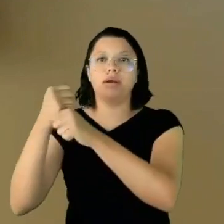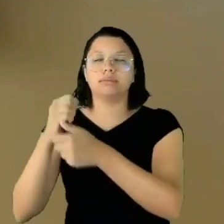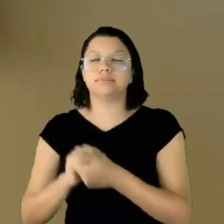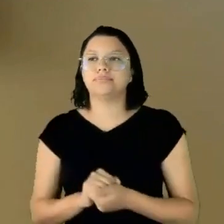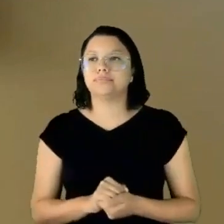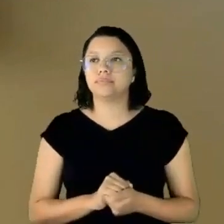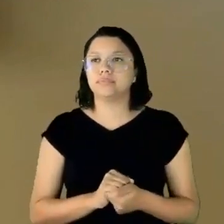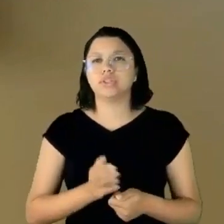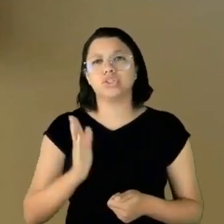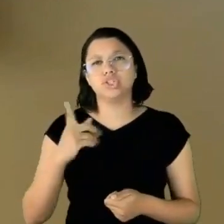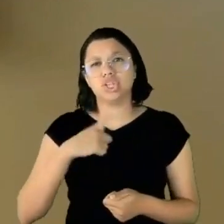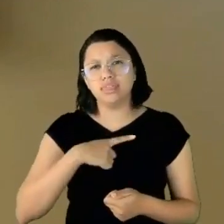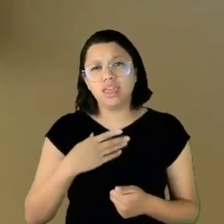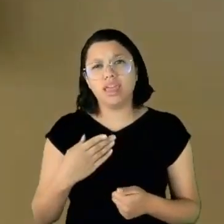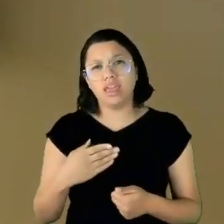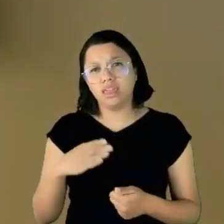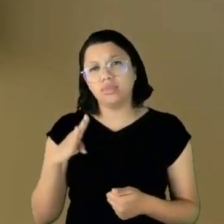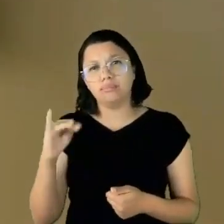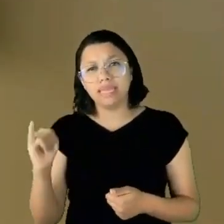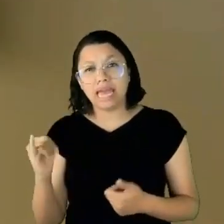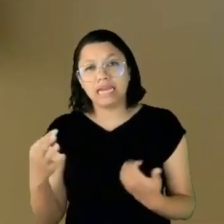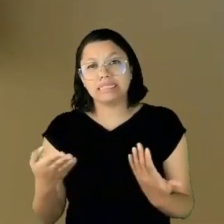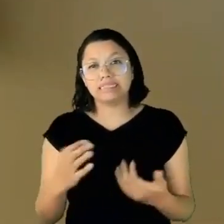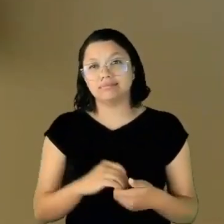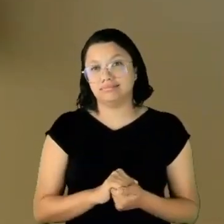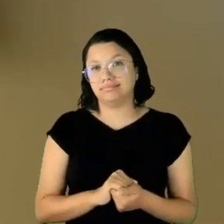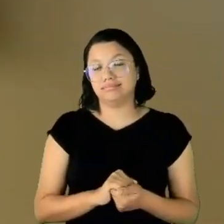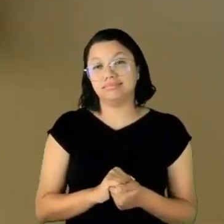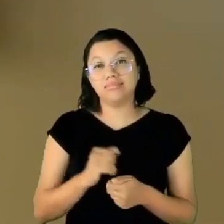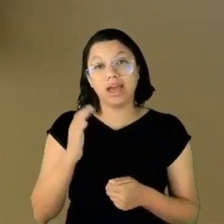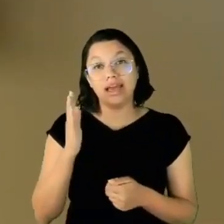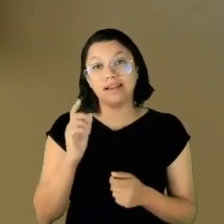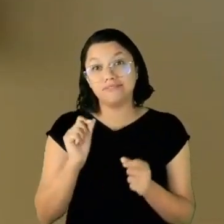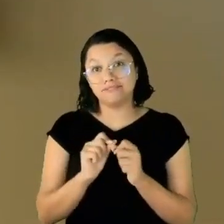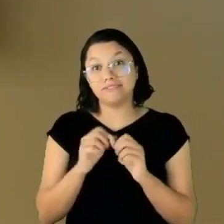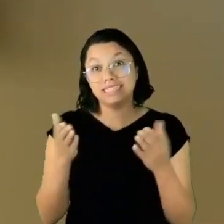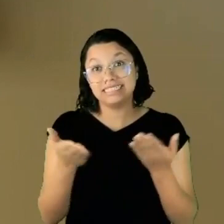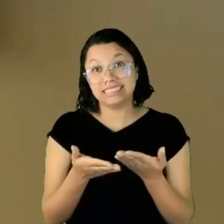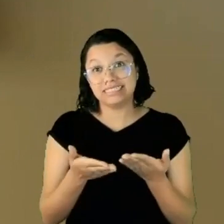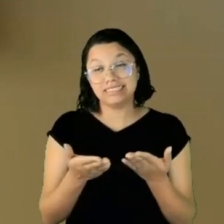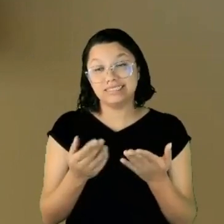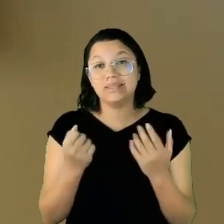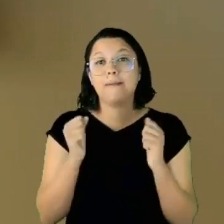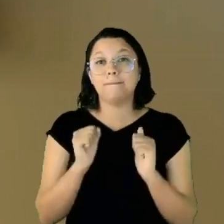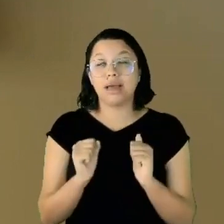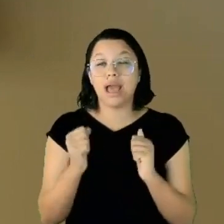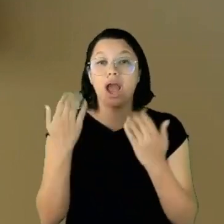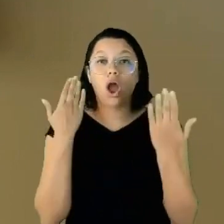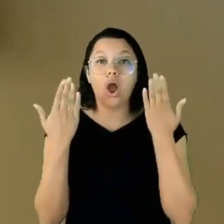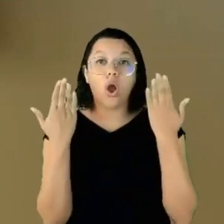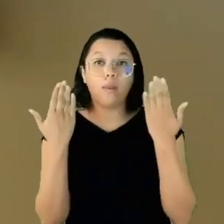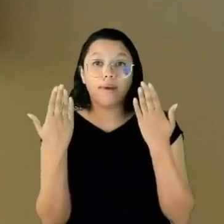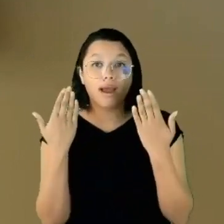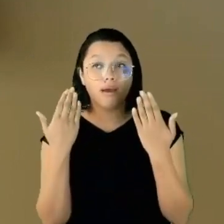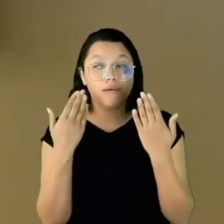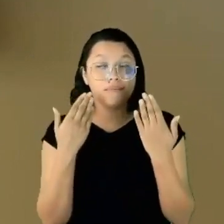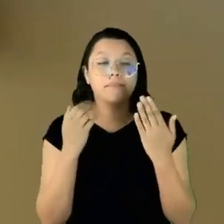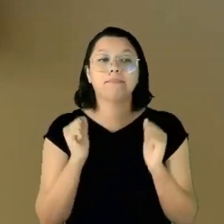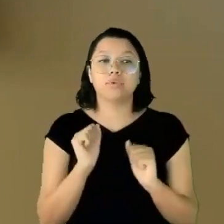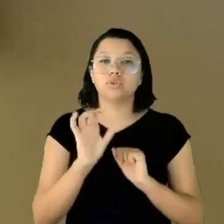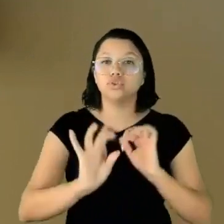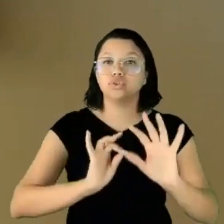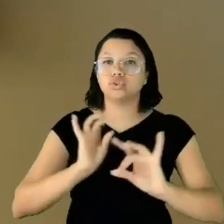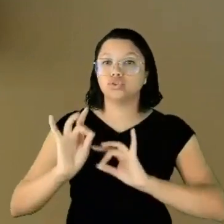William isso a gente já tem no BI vamos dizer assim o BI ele faz justamente isso permite você fazer comparações inclusive você pode